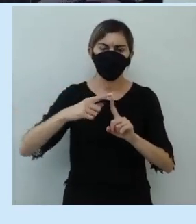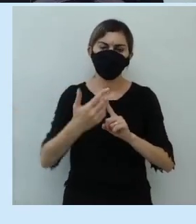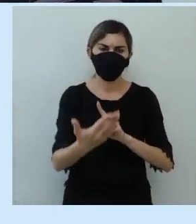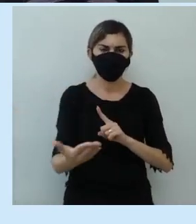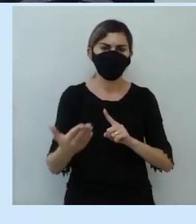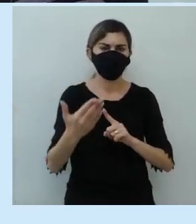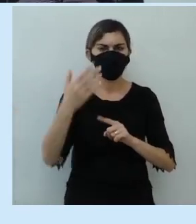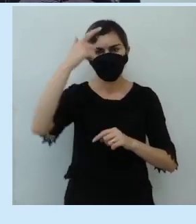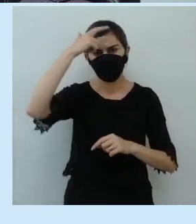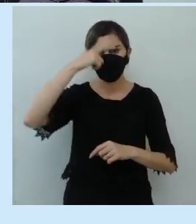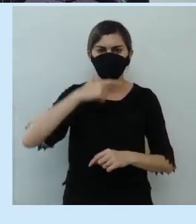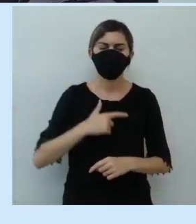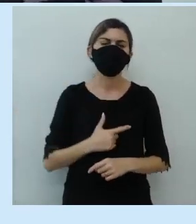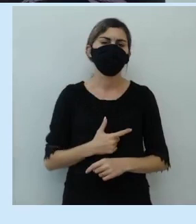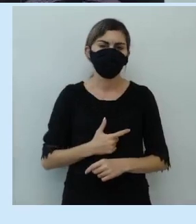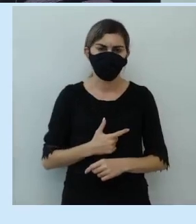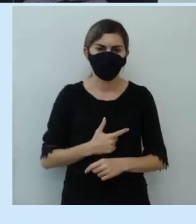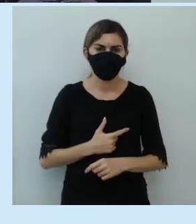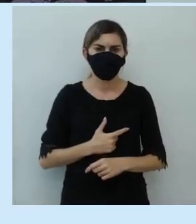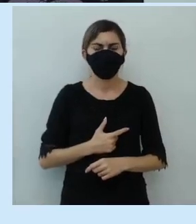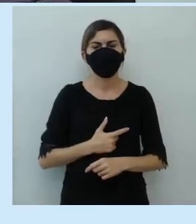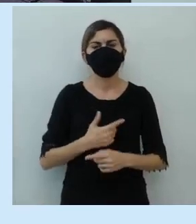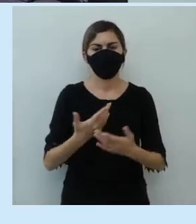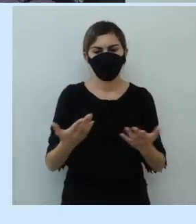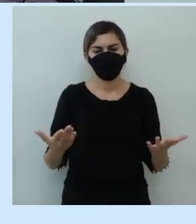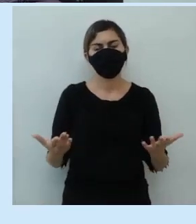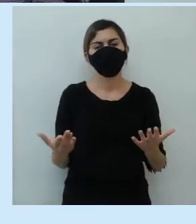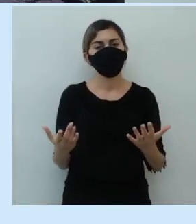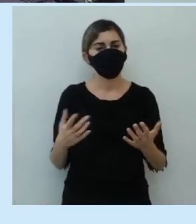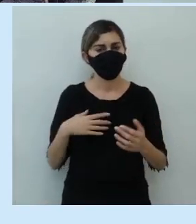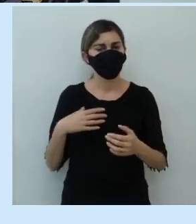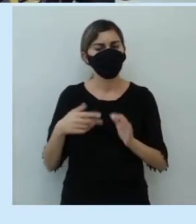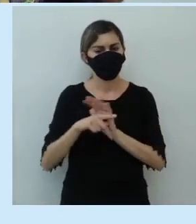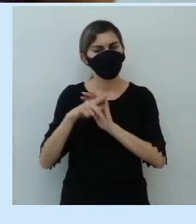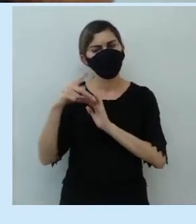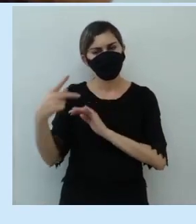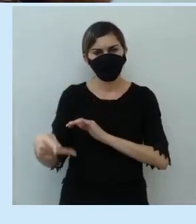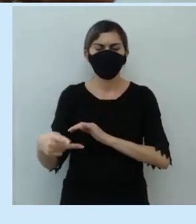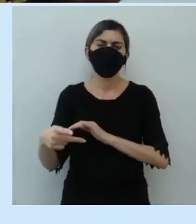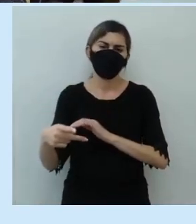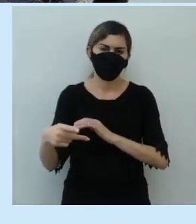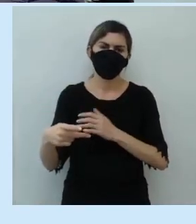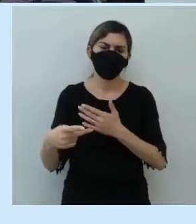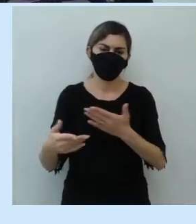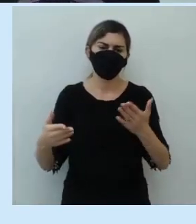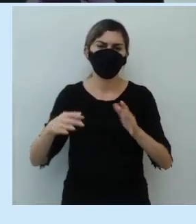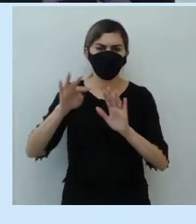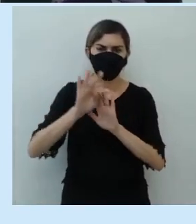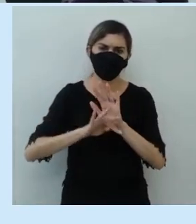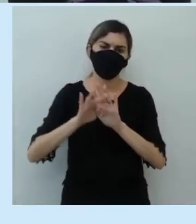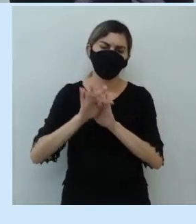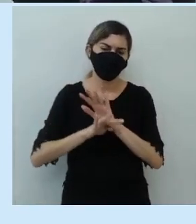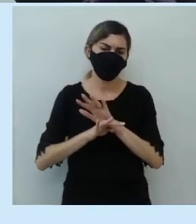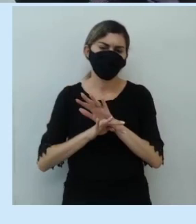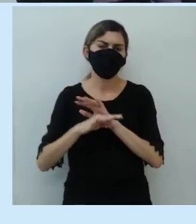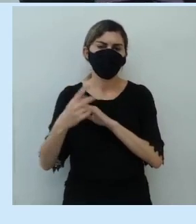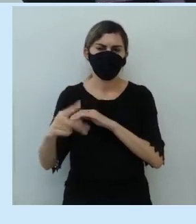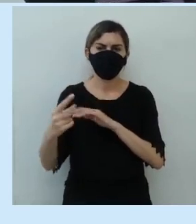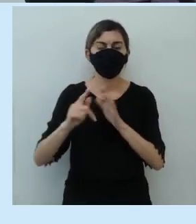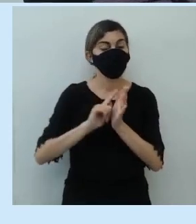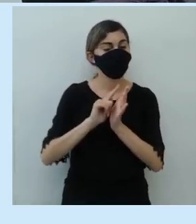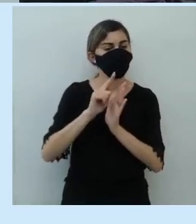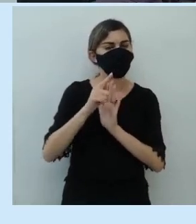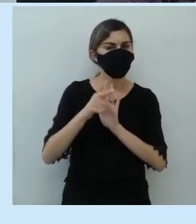Uma personagem, quer dizer, uma personalidade específica para aquele texto. E esse